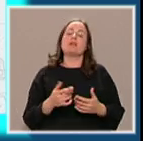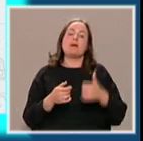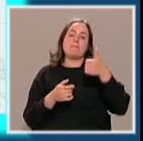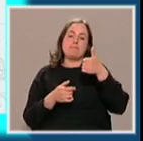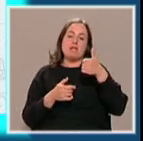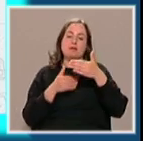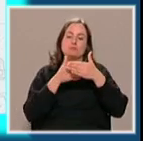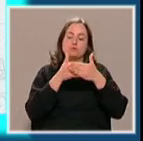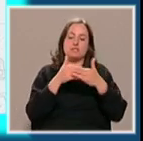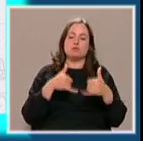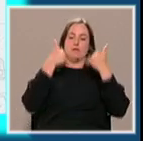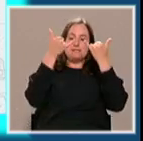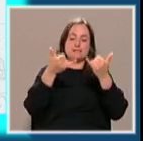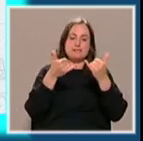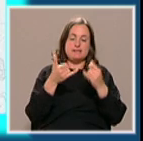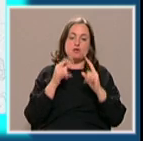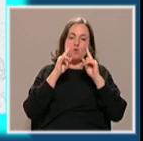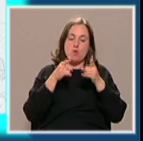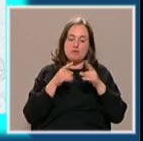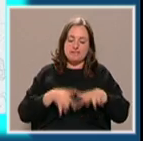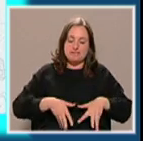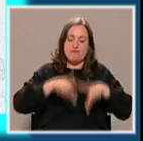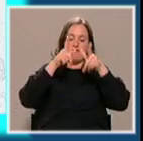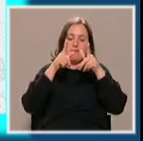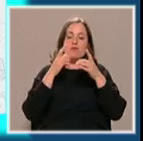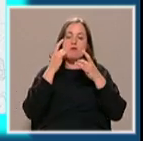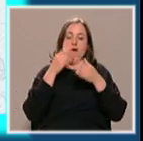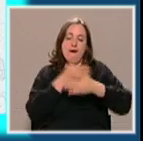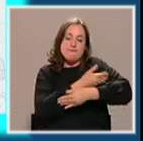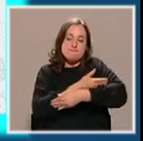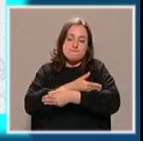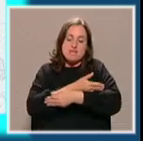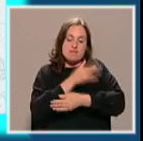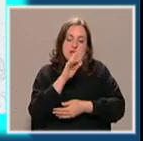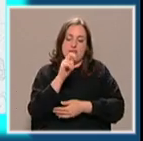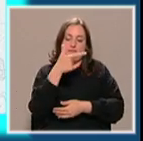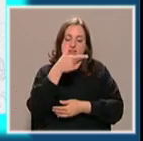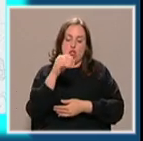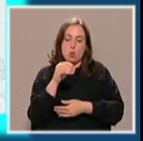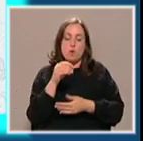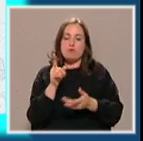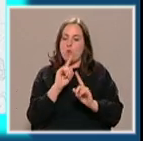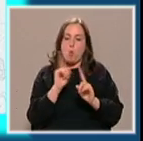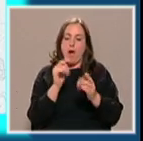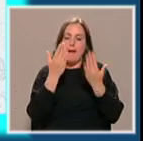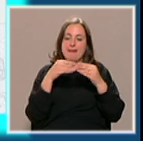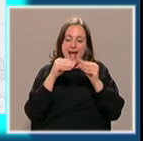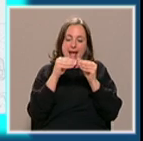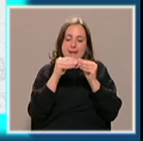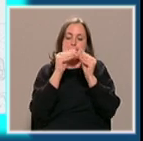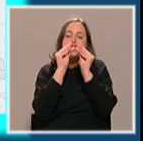B, inicia-se o desenvolvimento fetal-feto. Esta é falsa, não é o fetal, mas sim o